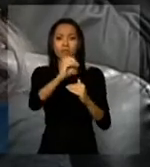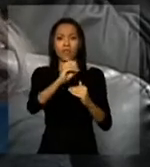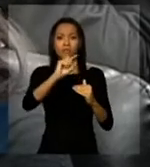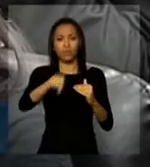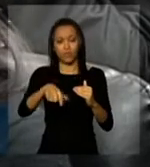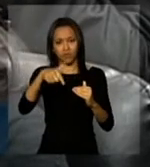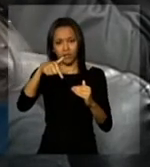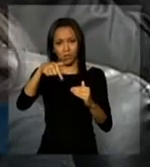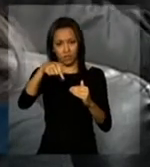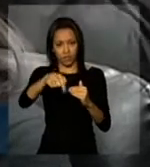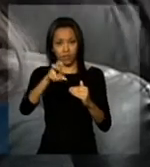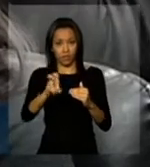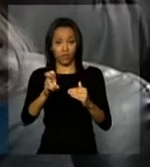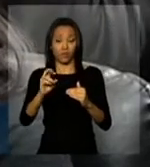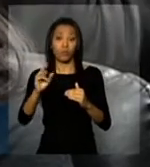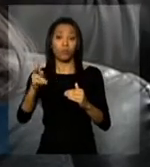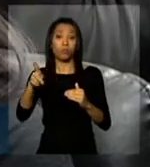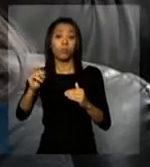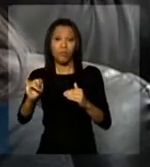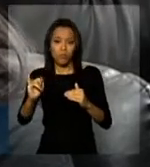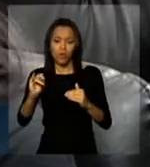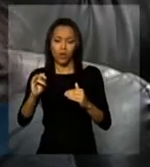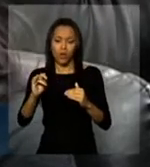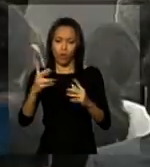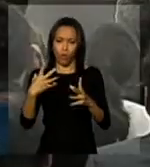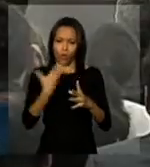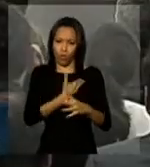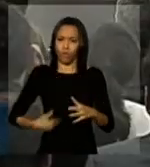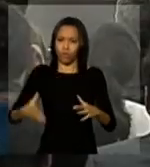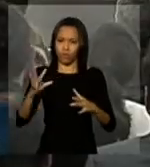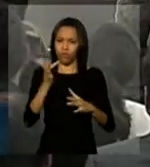governo central vai cobrir a parte deles?